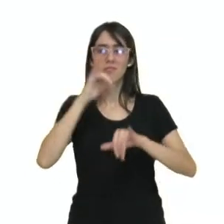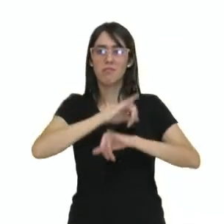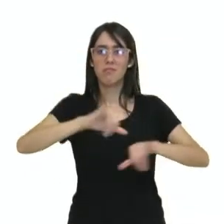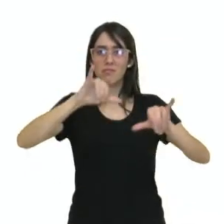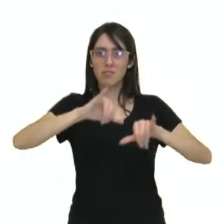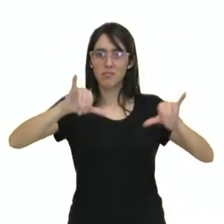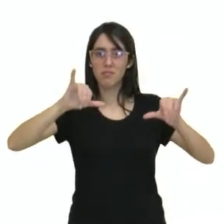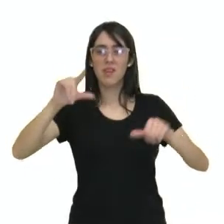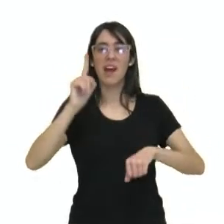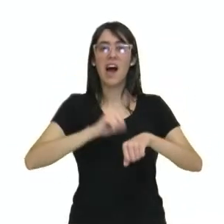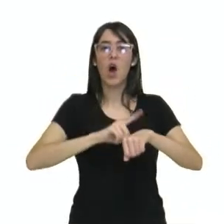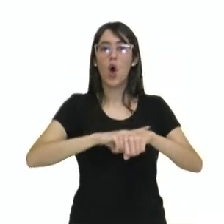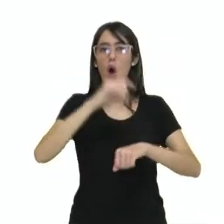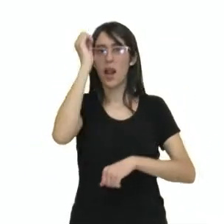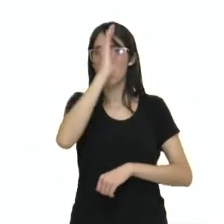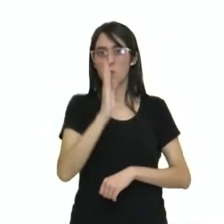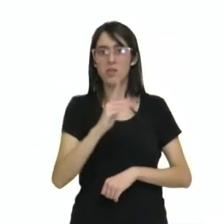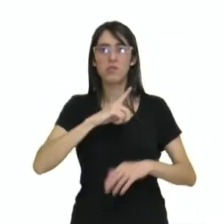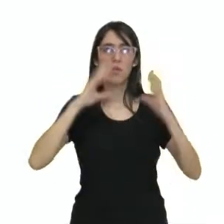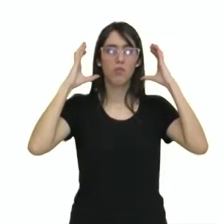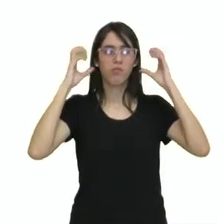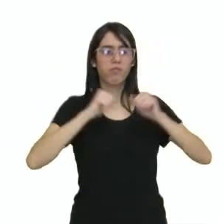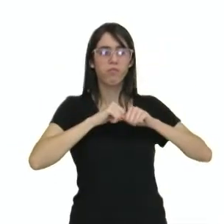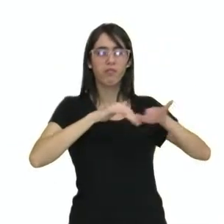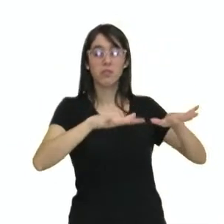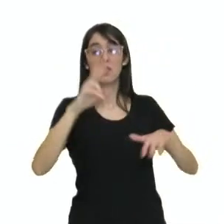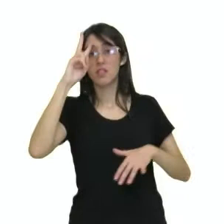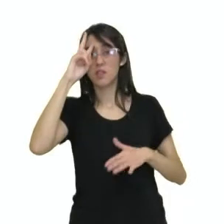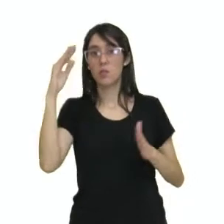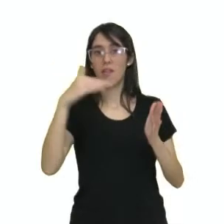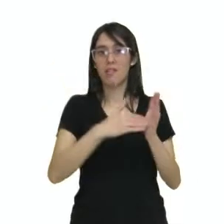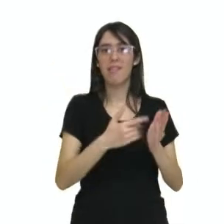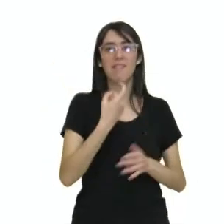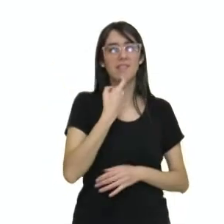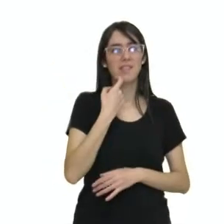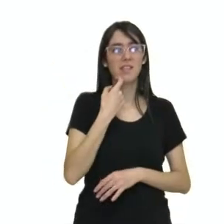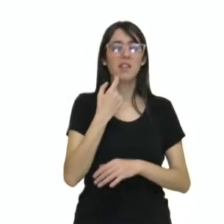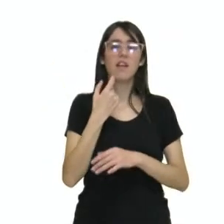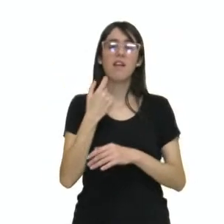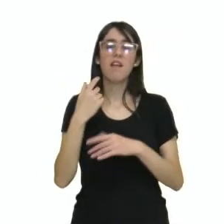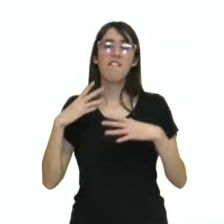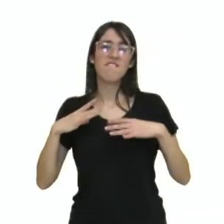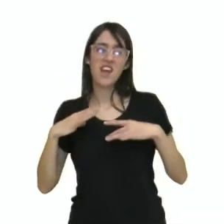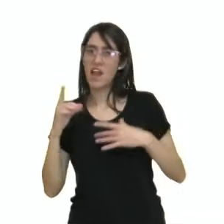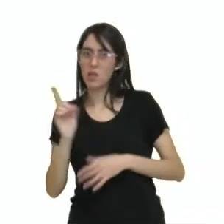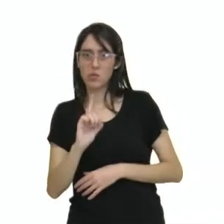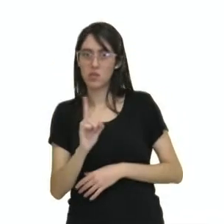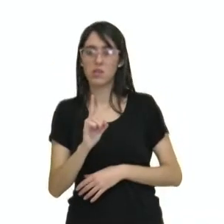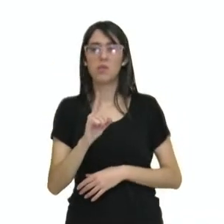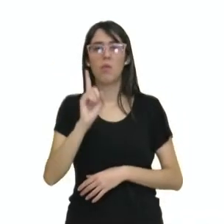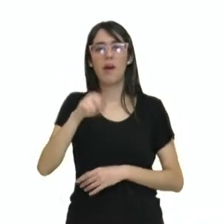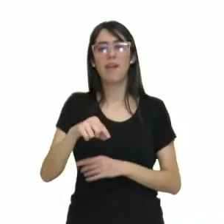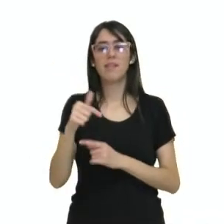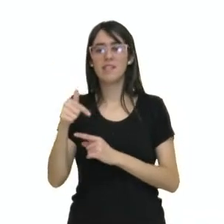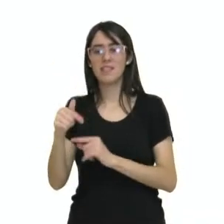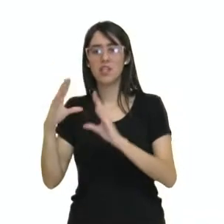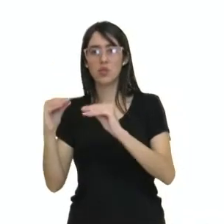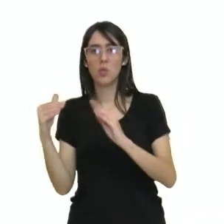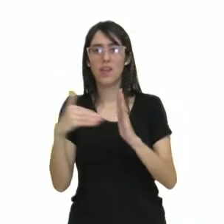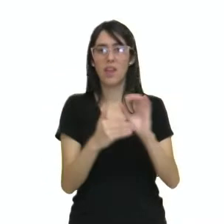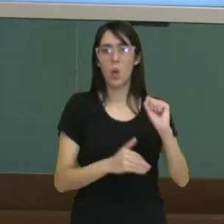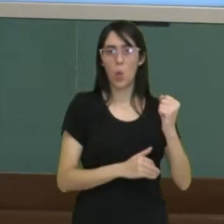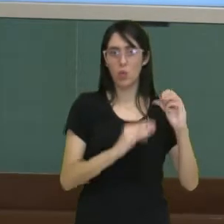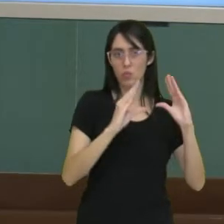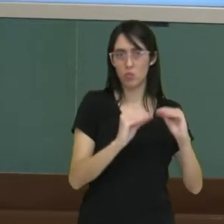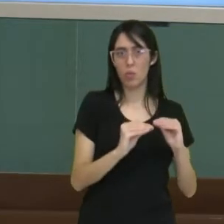por todas as estações de rádio de segunda a sexta, exceto no feriado, né? Das 19 às 20 horas.